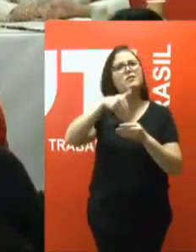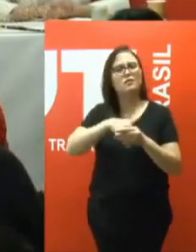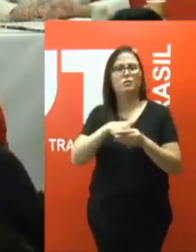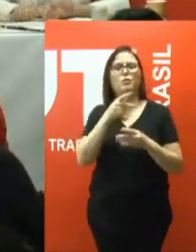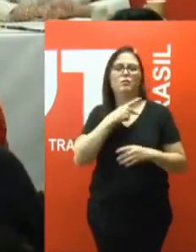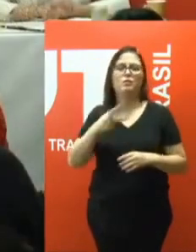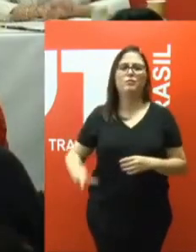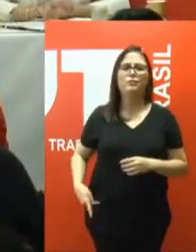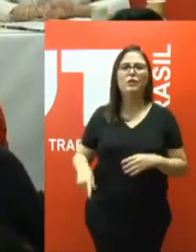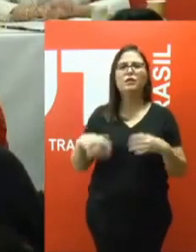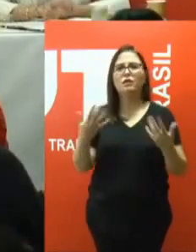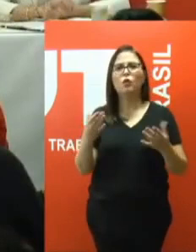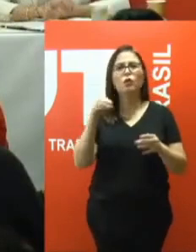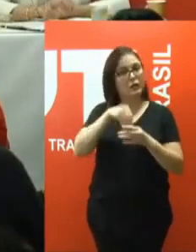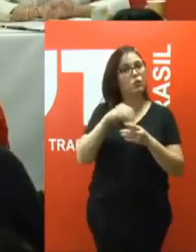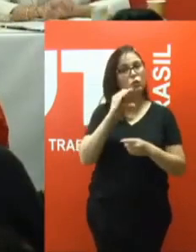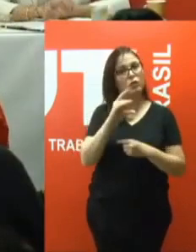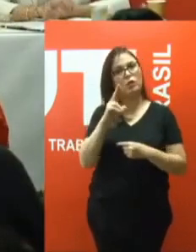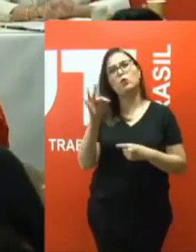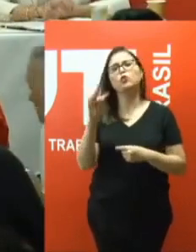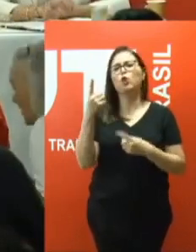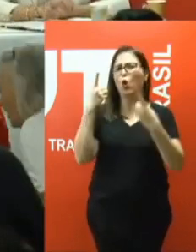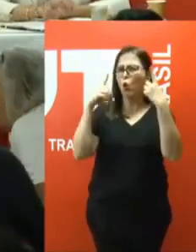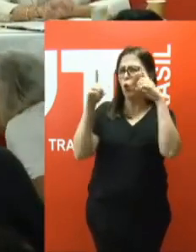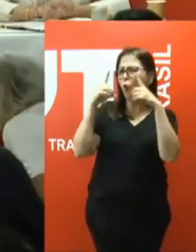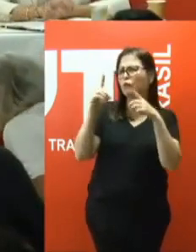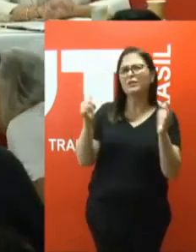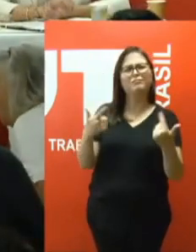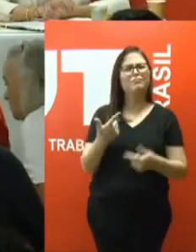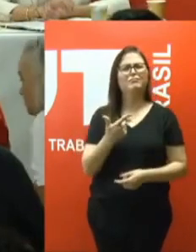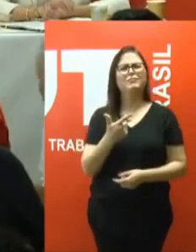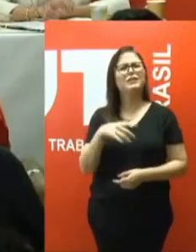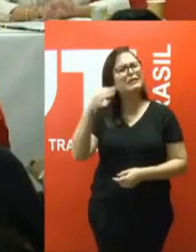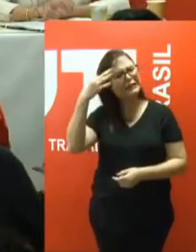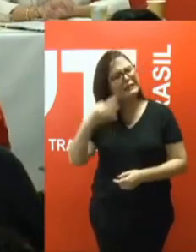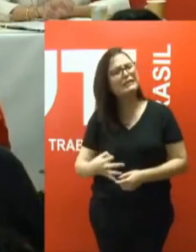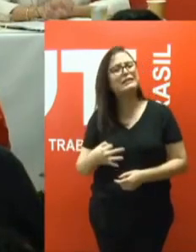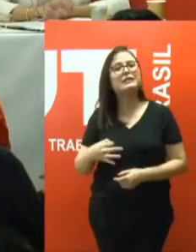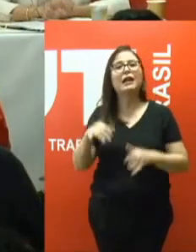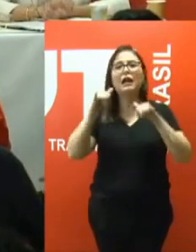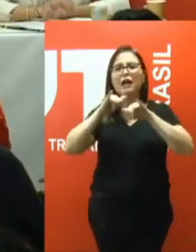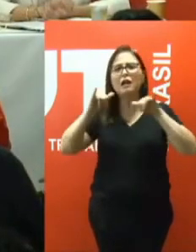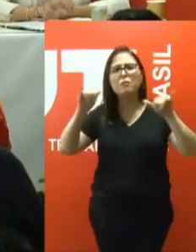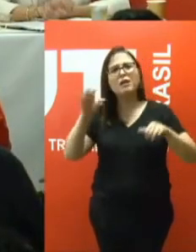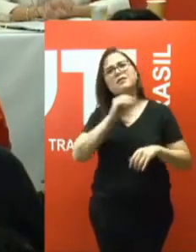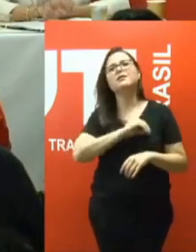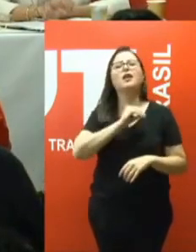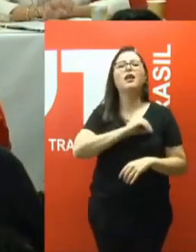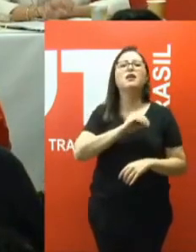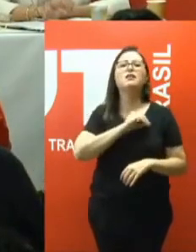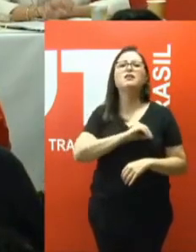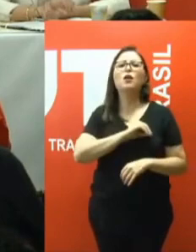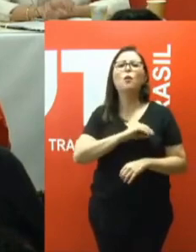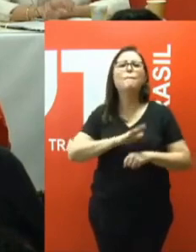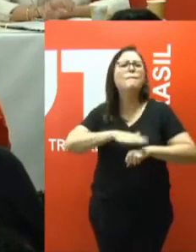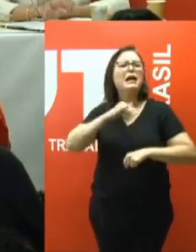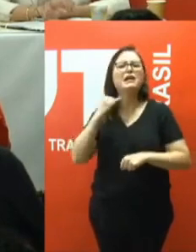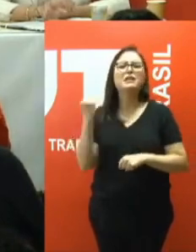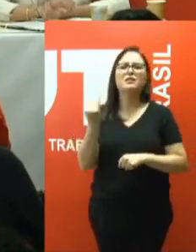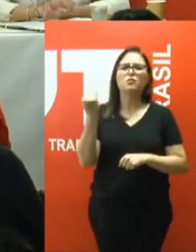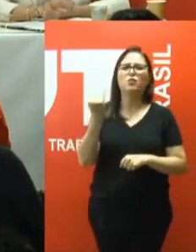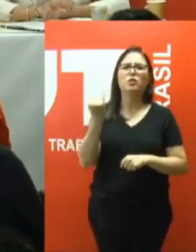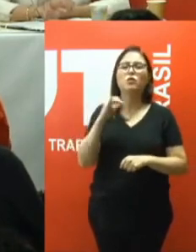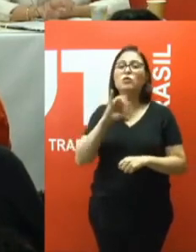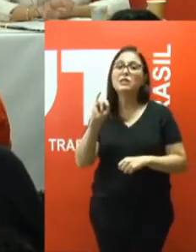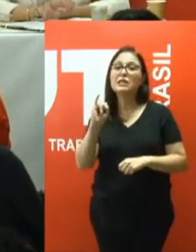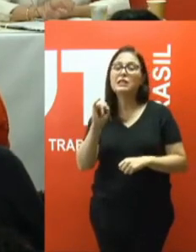tem, não temos dúvida, que esse ano aqui é a campanha salarial da vida, né? Porque campanha salarial, quando a gente não conquista tudo num ano, a gente